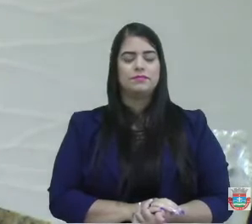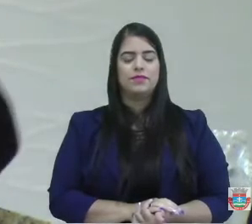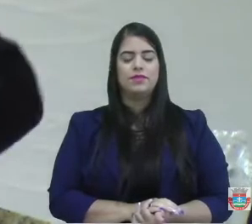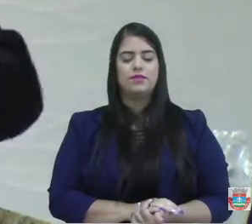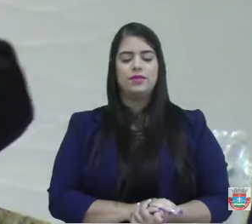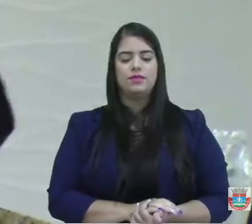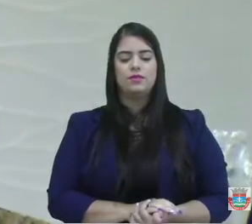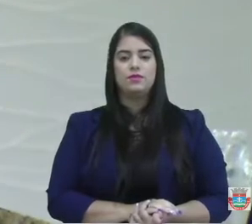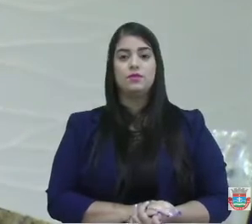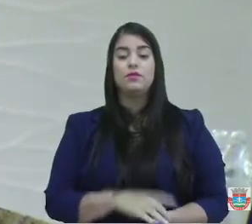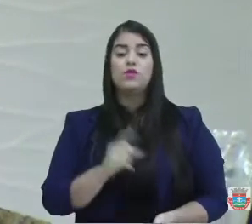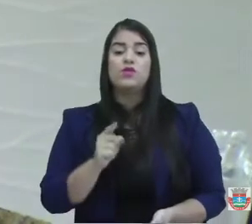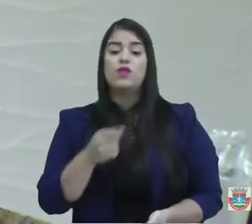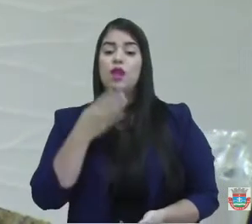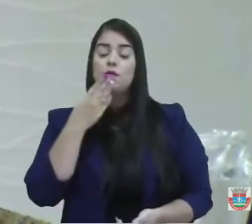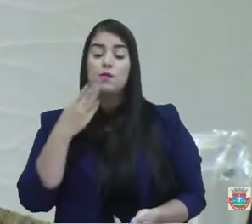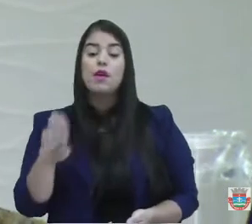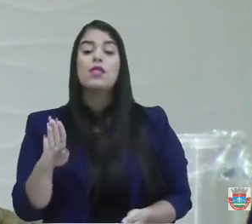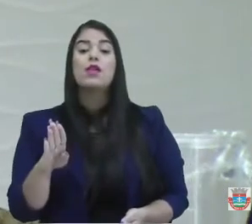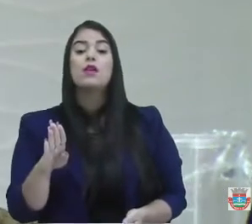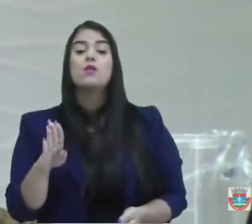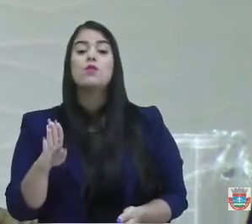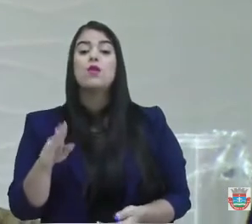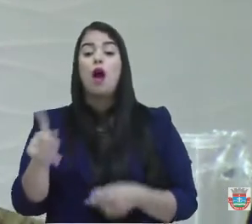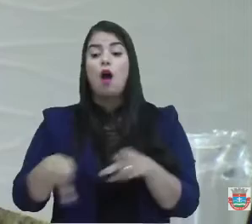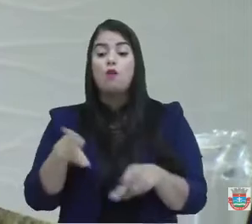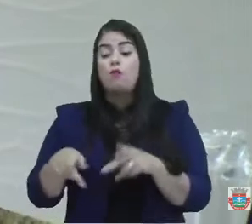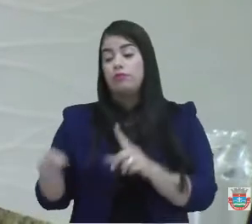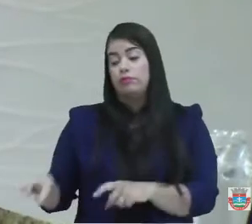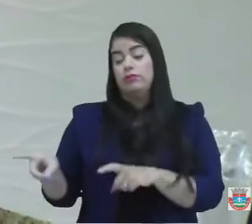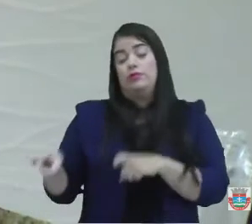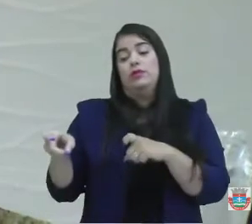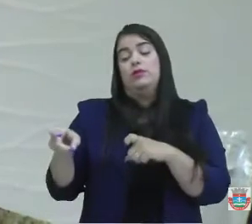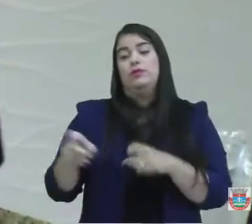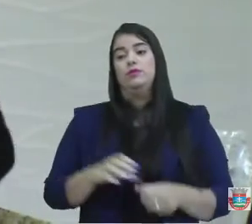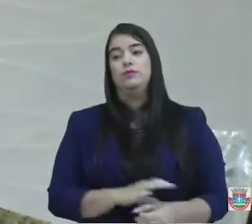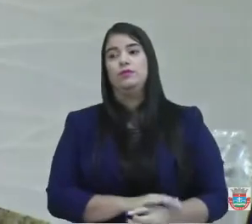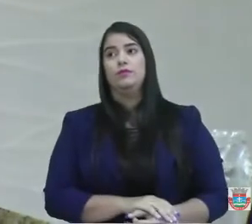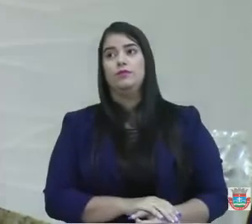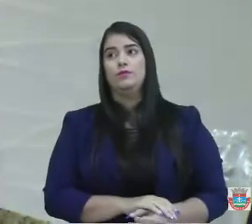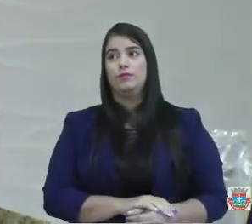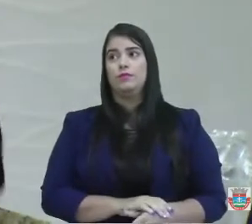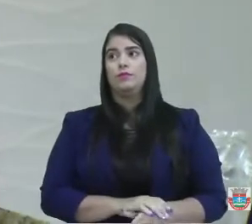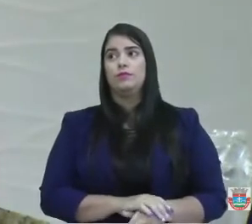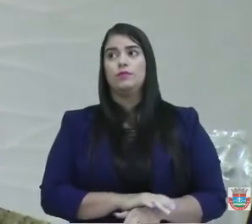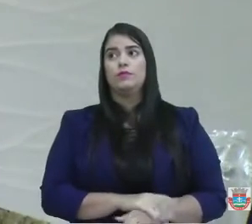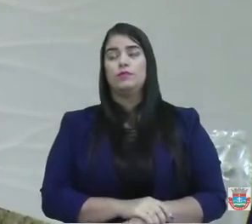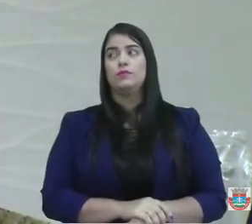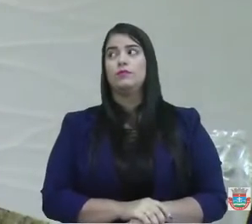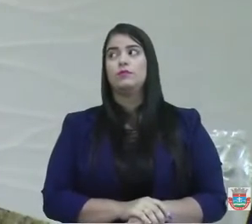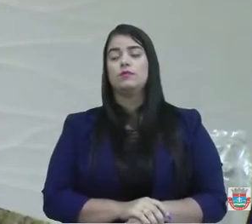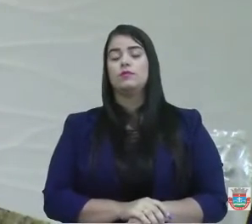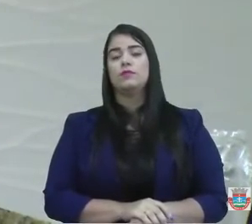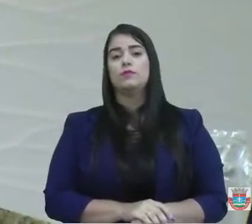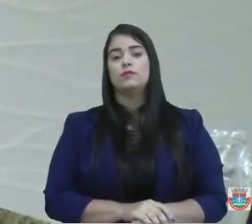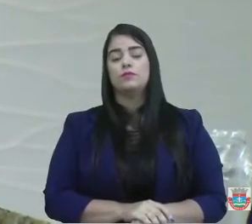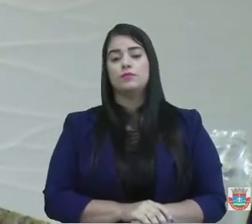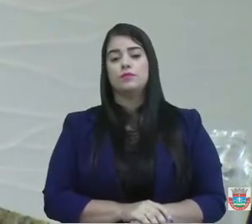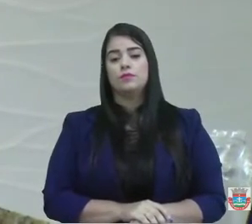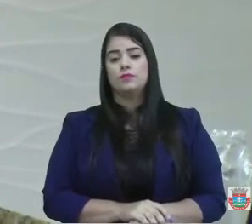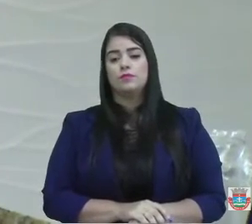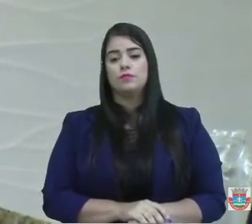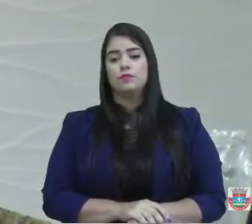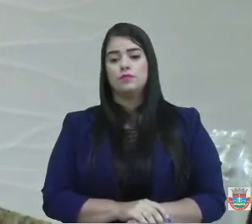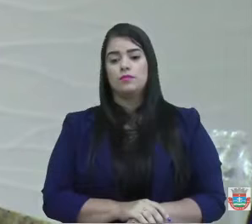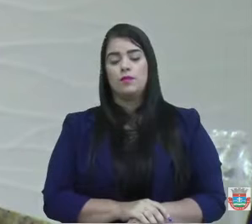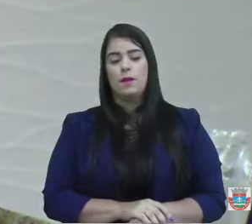vão prometer o que vocês prometeram na zona rural aí do povo. Por isso que eu vi doido. Não! A água! Ô bicho, e para